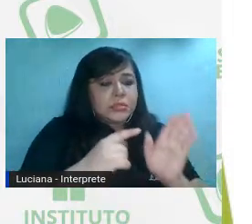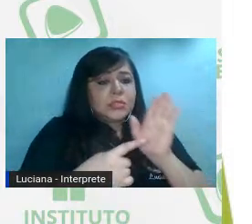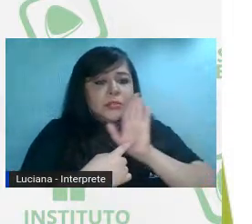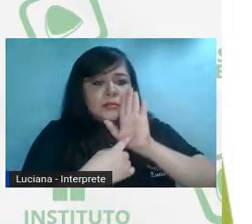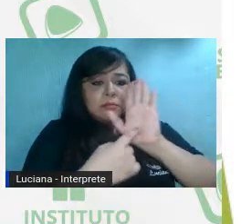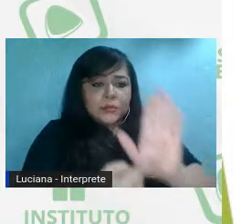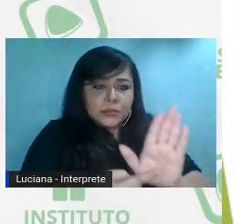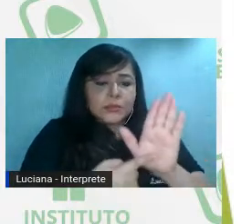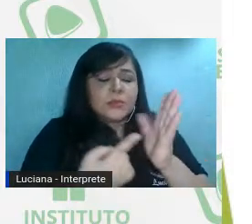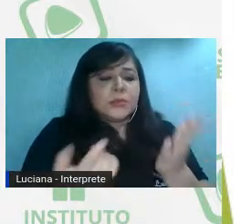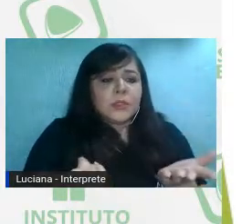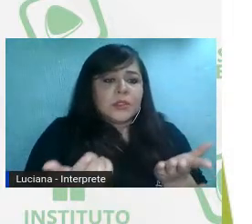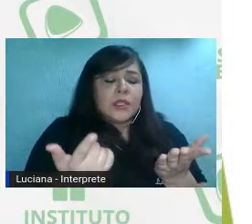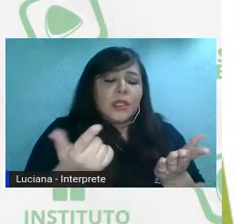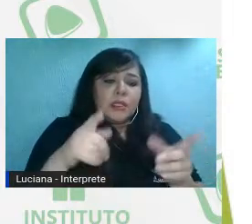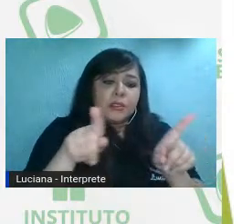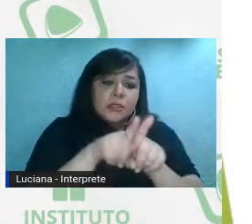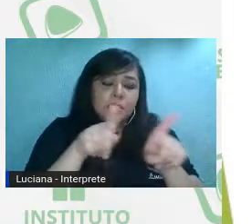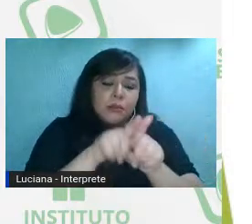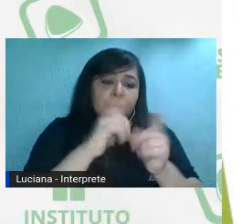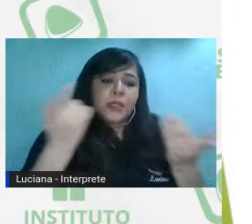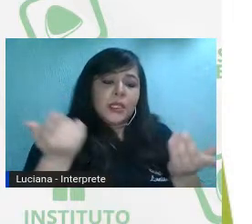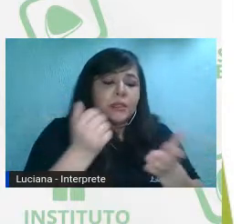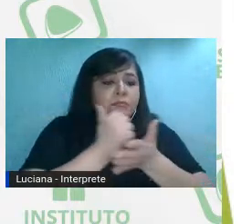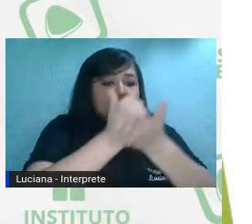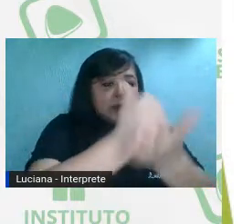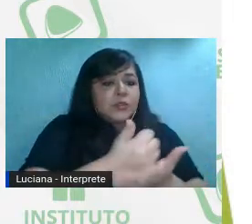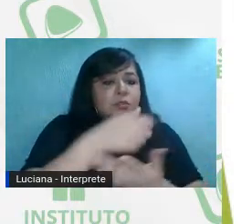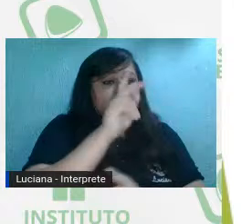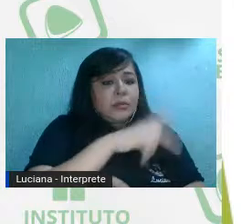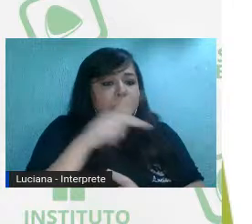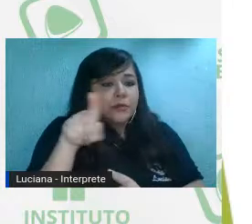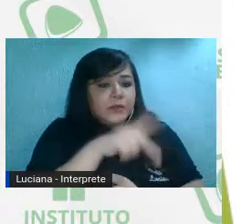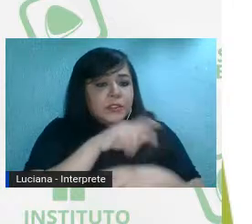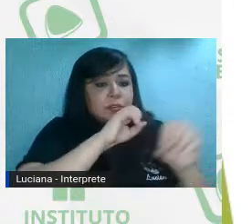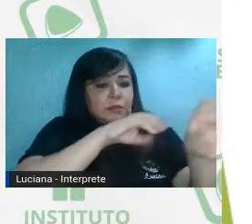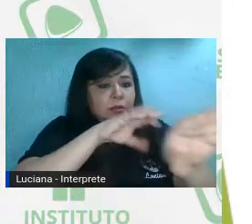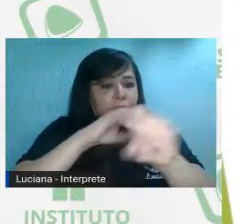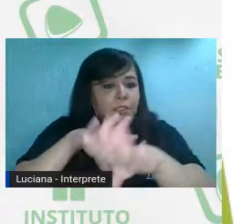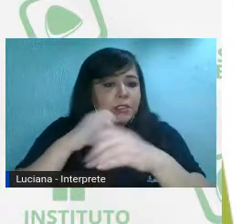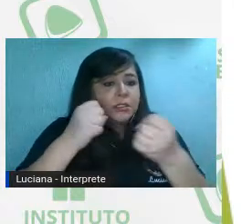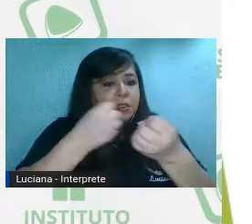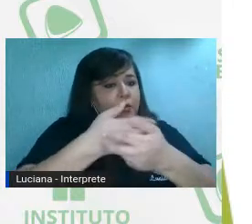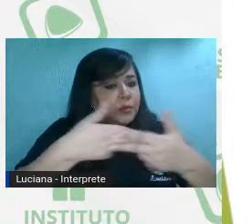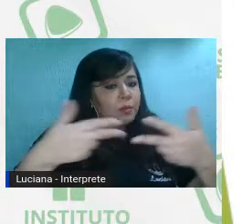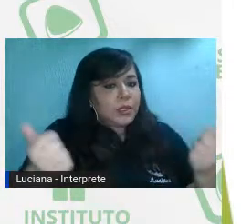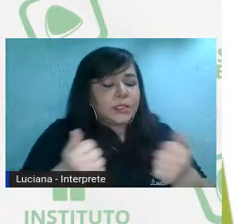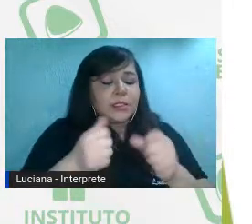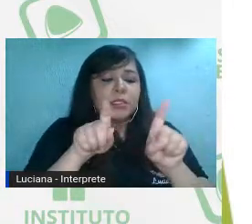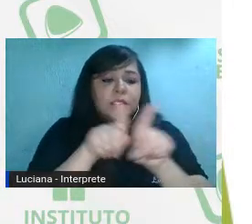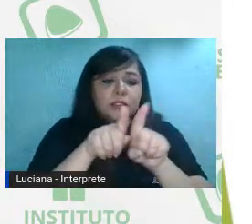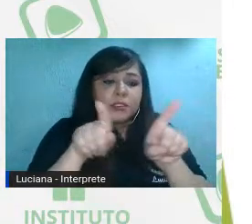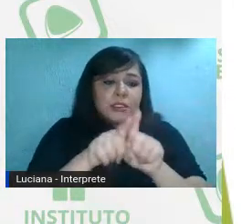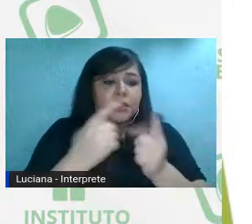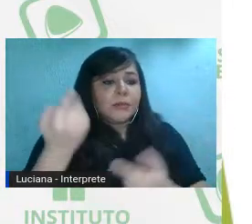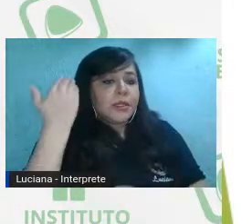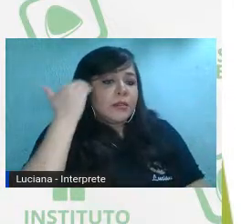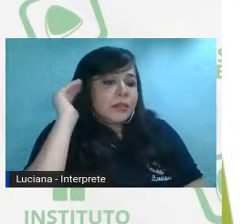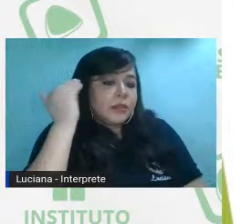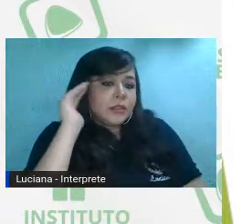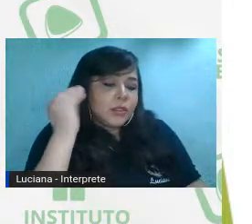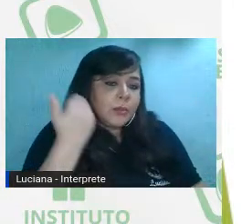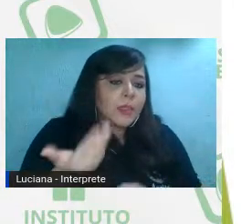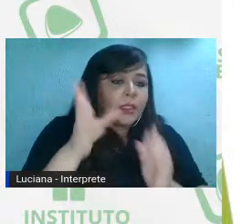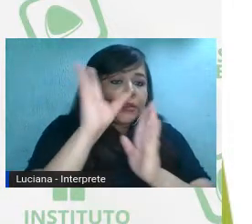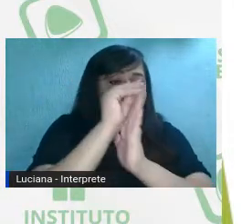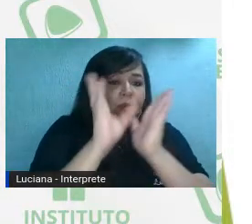professor proporcionar uma aula de qualidade e também trazer resultados que seria uma boa compreensão, né, do conteúdo